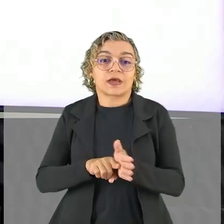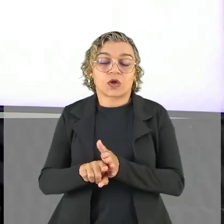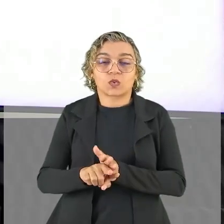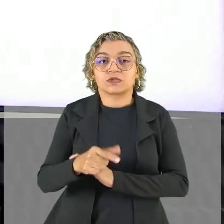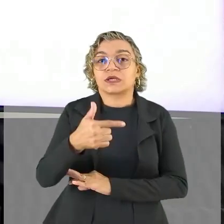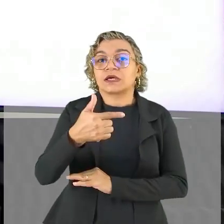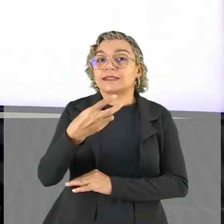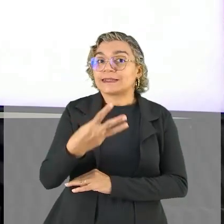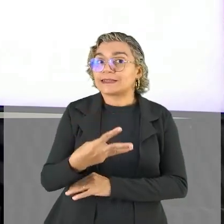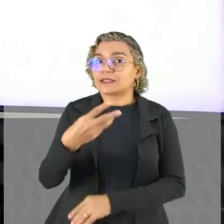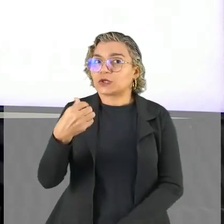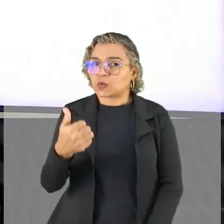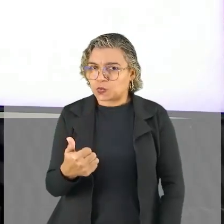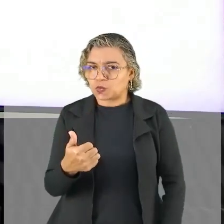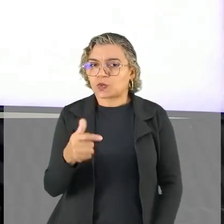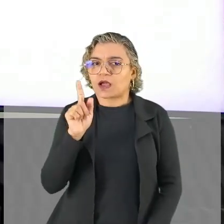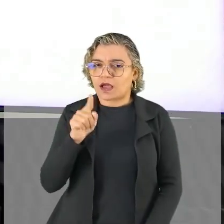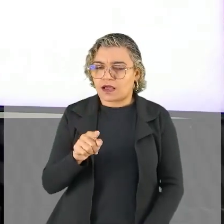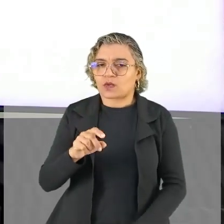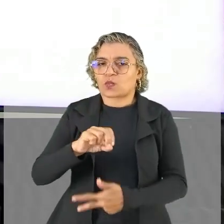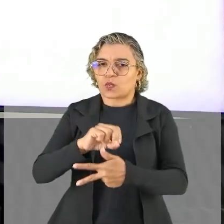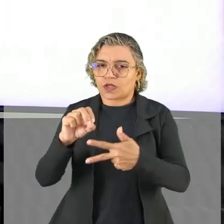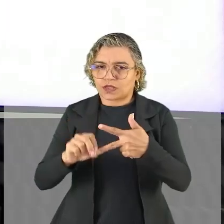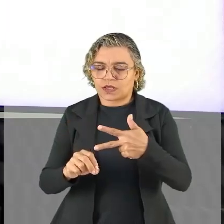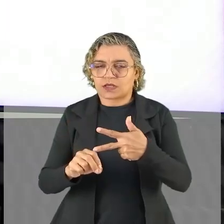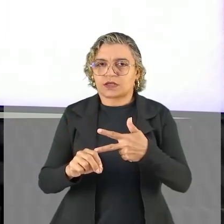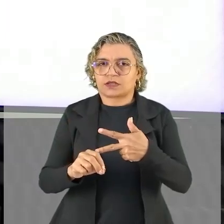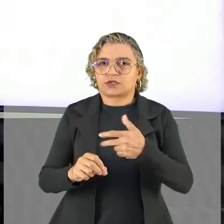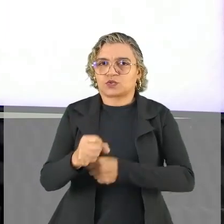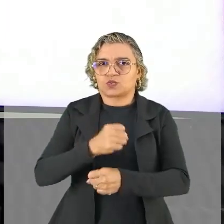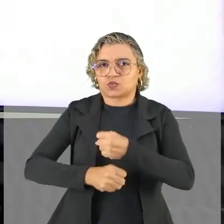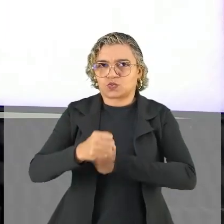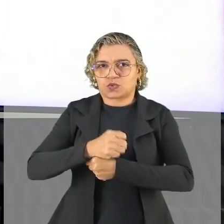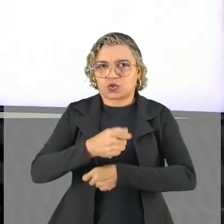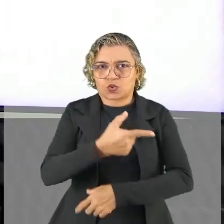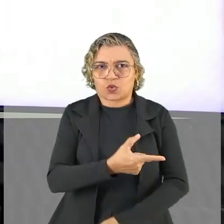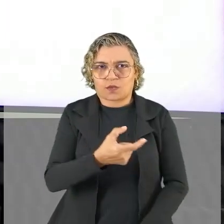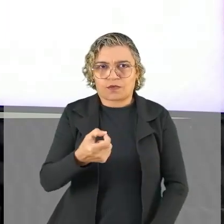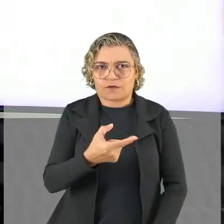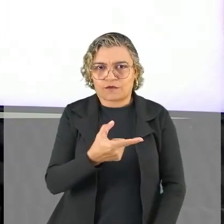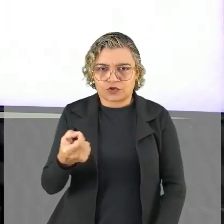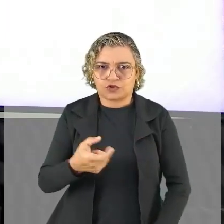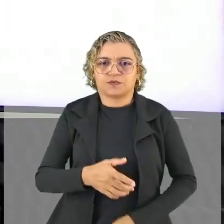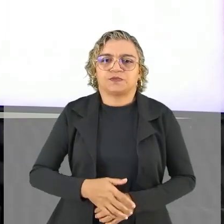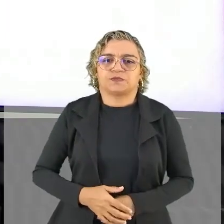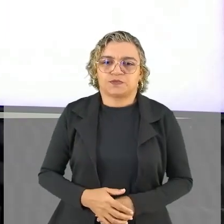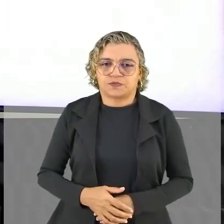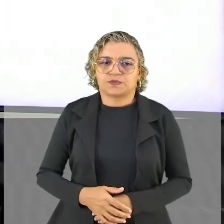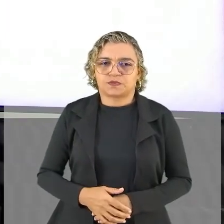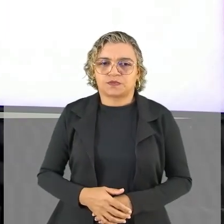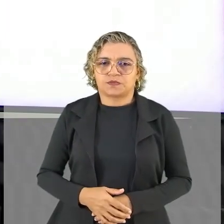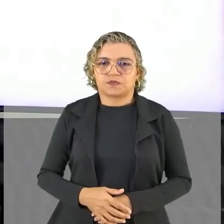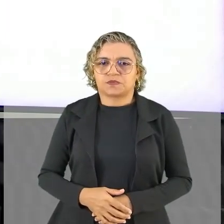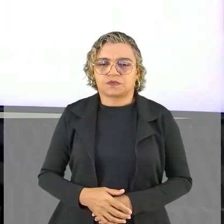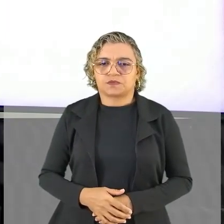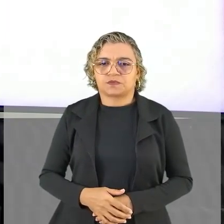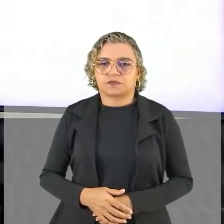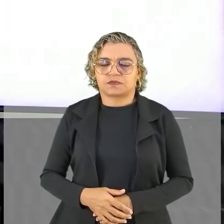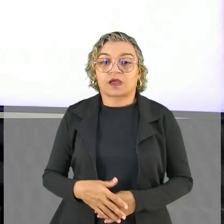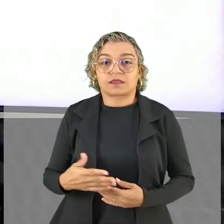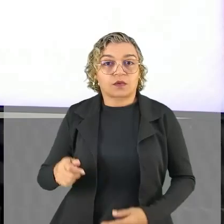ela é uma questão do Enem de 2020. E ela diz o seguinte, é uma questão sobre o David Hume.